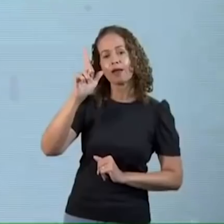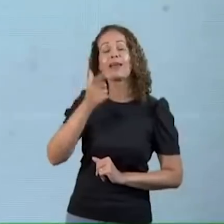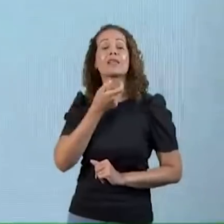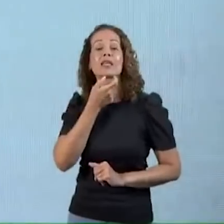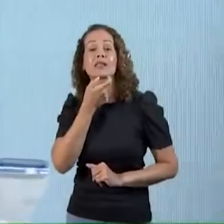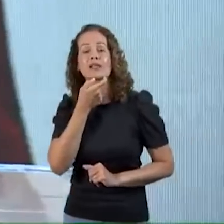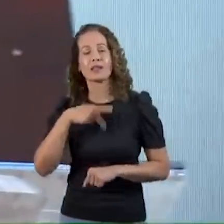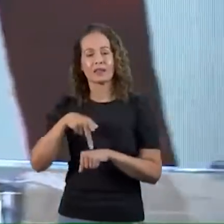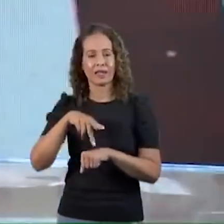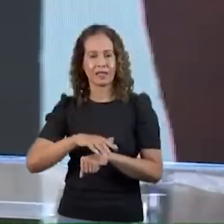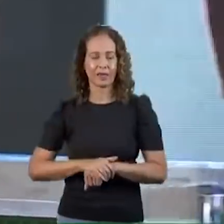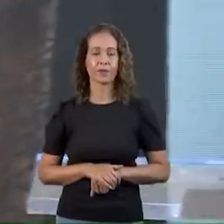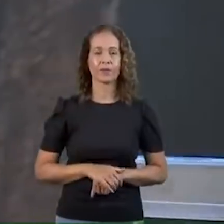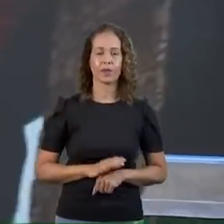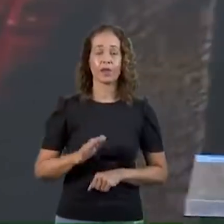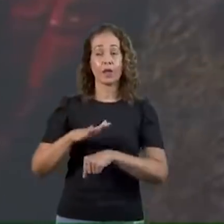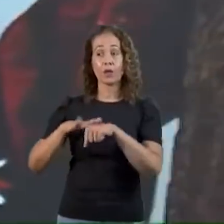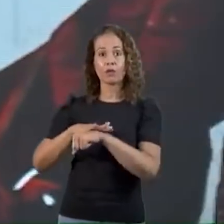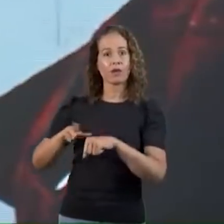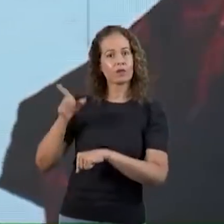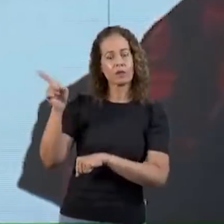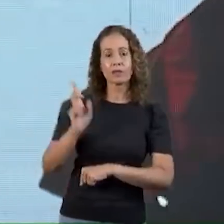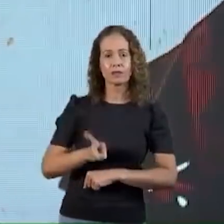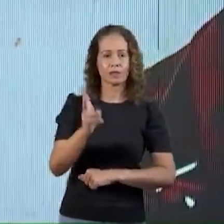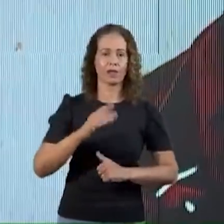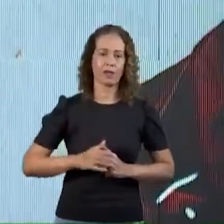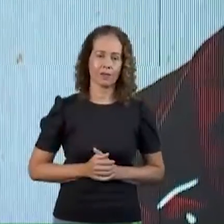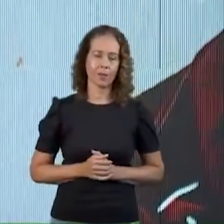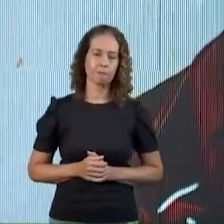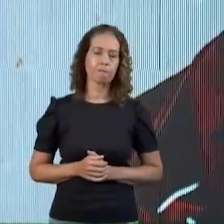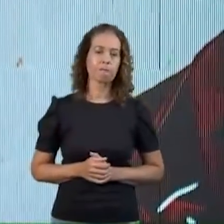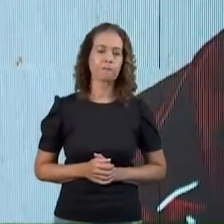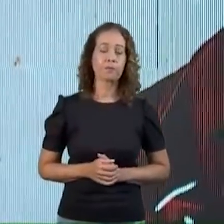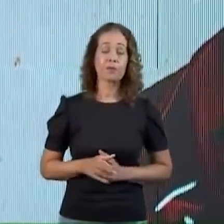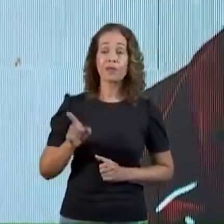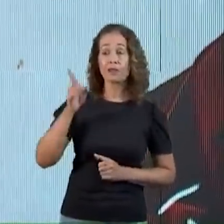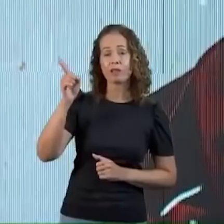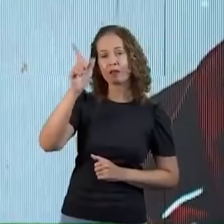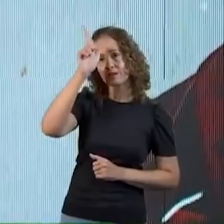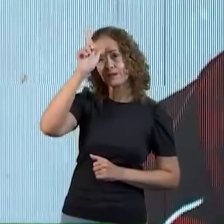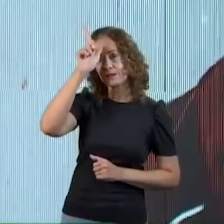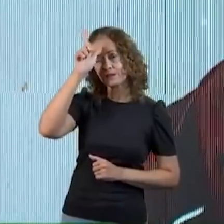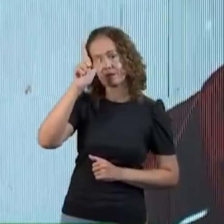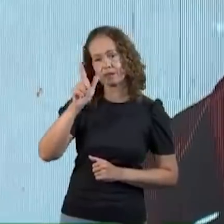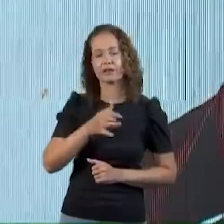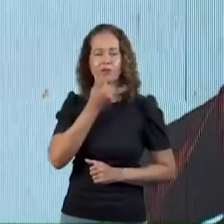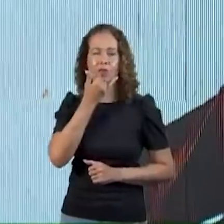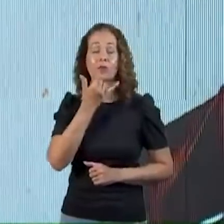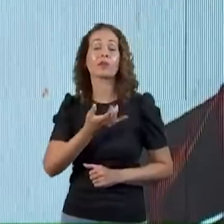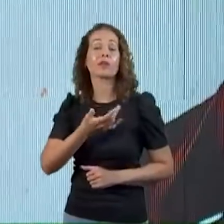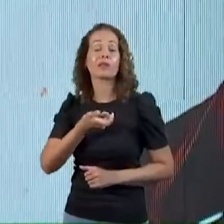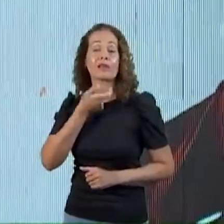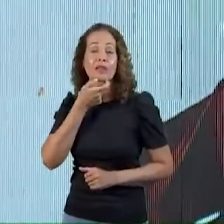a pessoa fica 3 anos desempregada. Ele fala: como? Aqui na Inglaterra a pessoa fica 3 meses desempregada, ela morre de